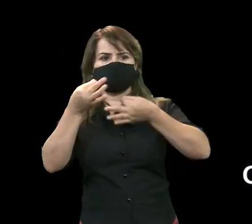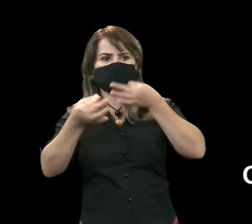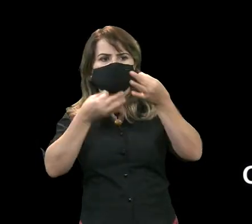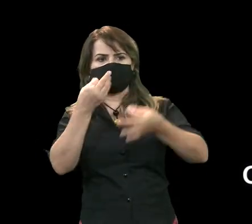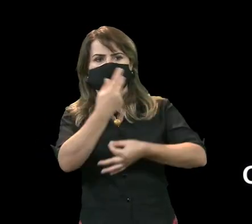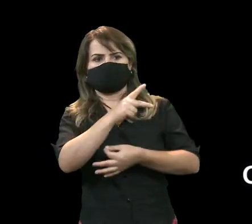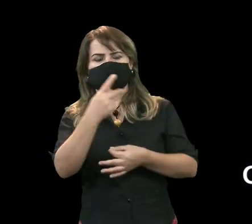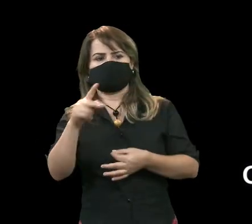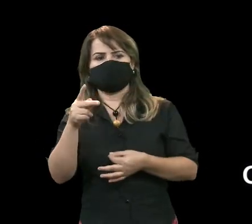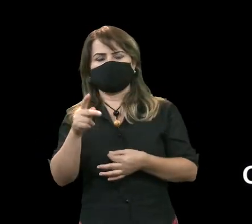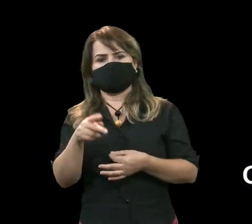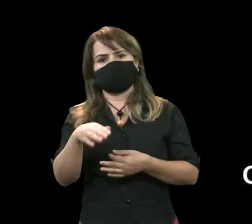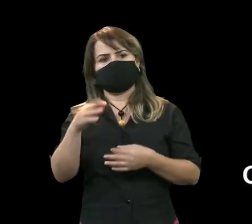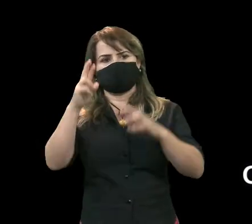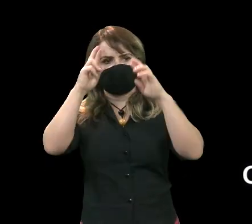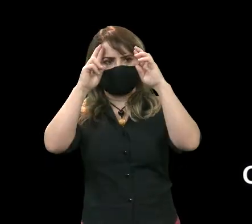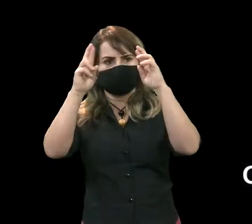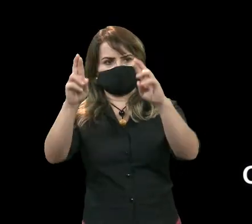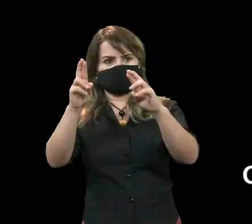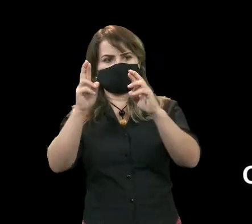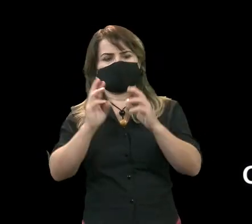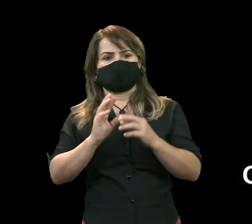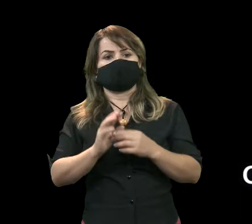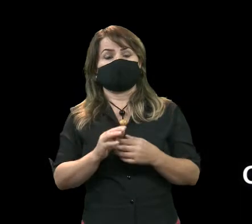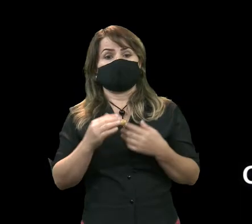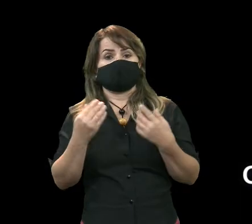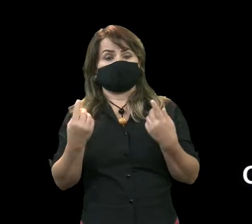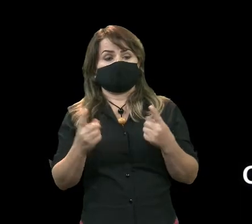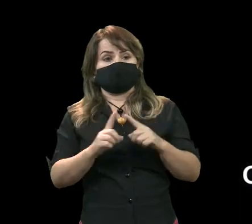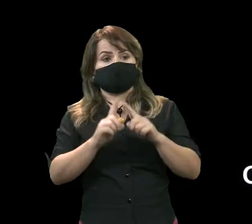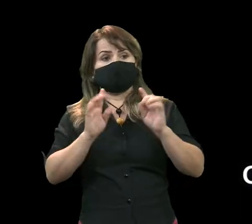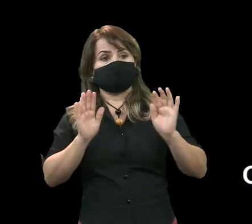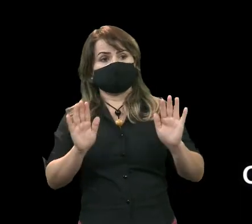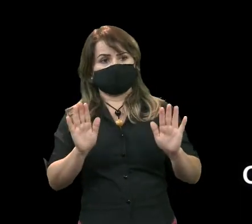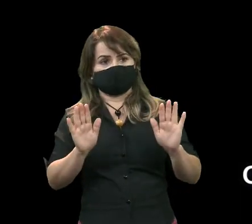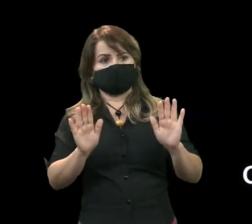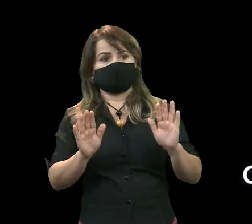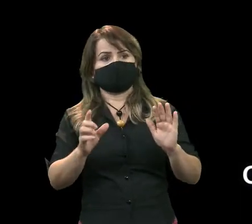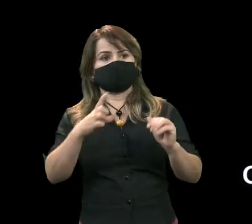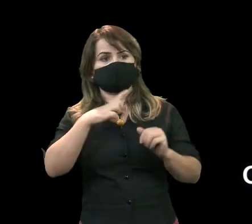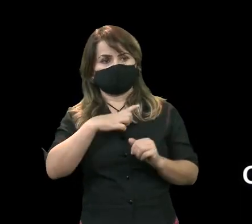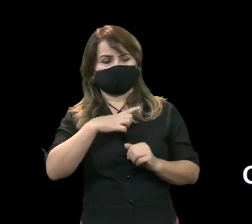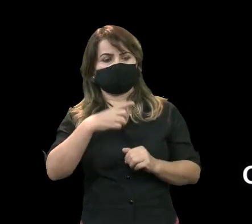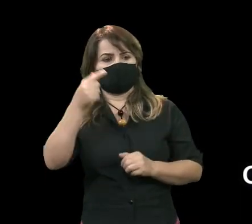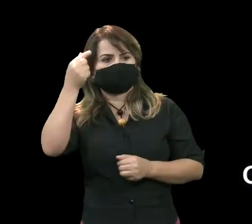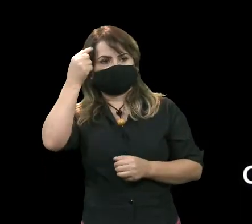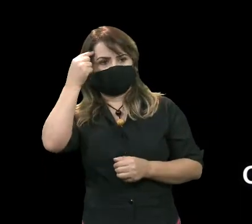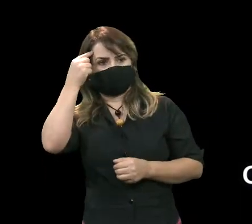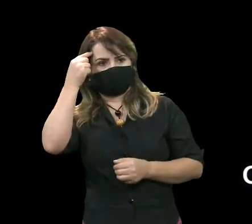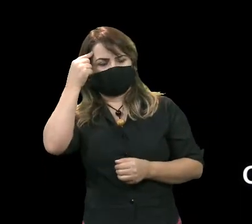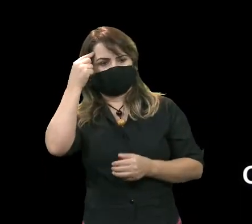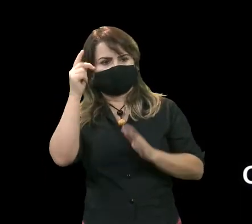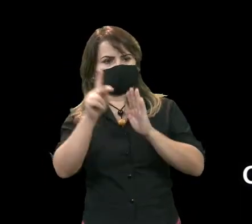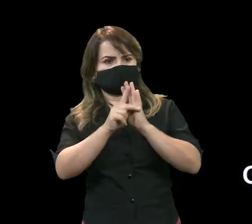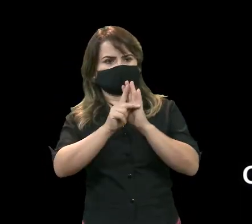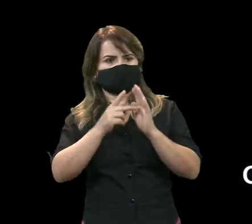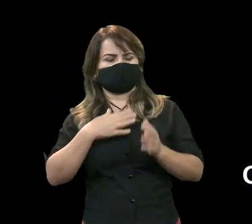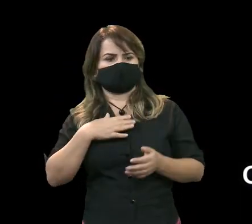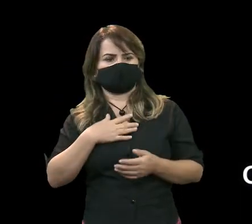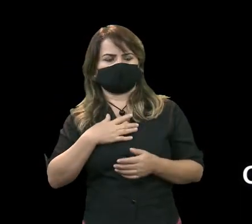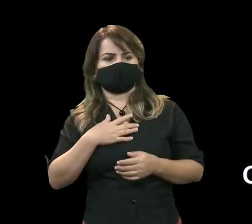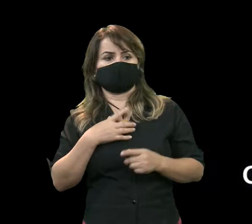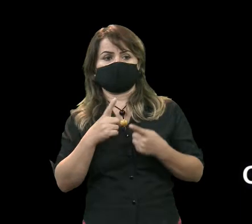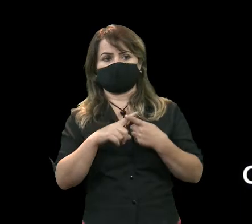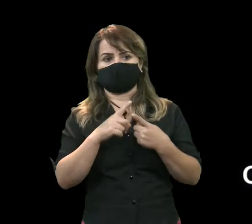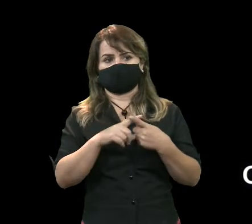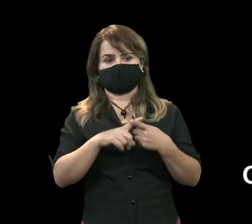do vereador Marco Custódio, e eu já tenho essa ideia. Nós temos um prefeito municipal, nós temos uma administração pública